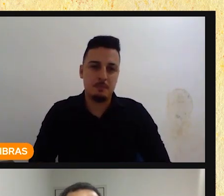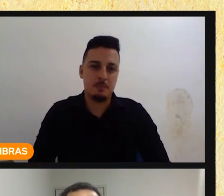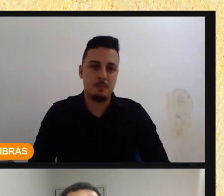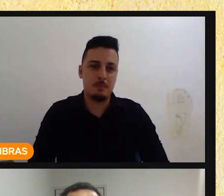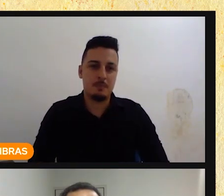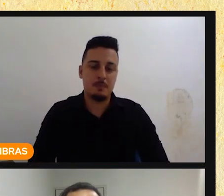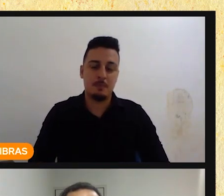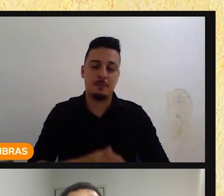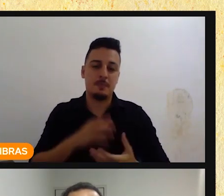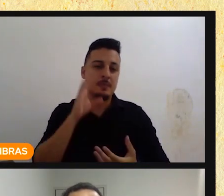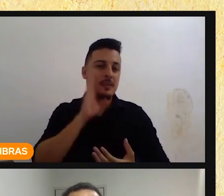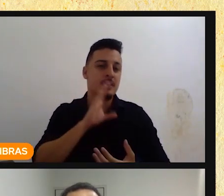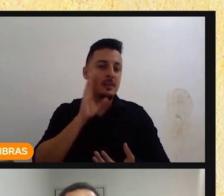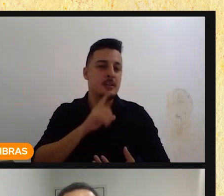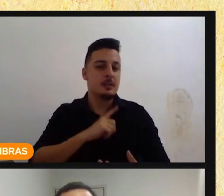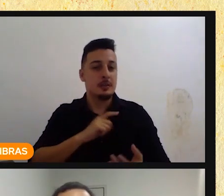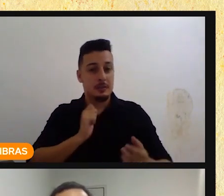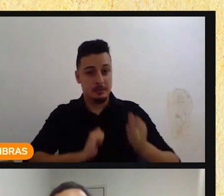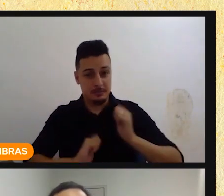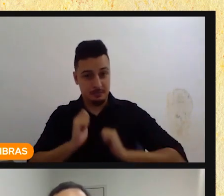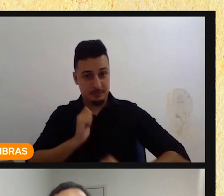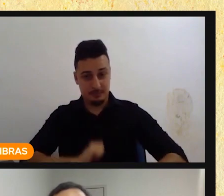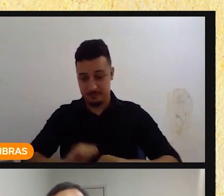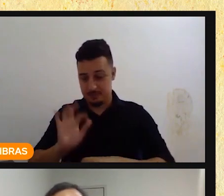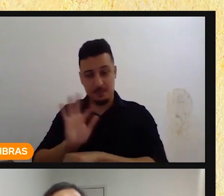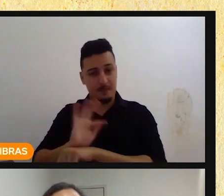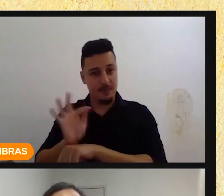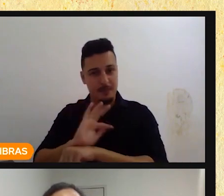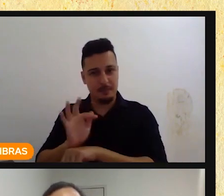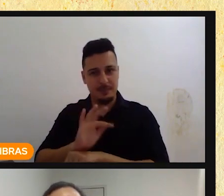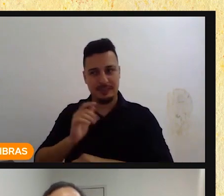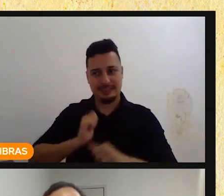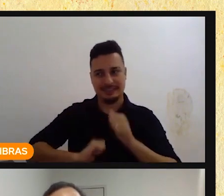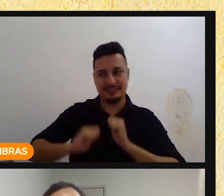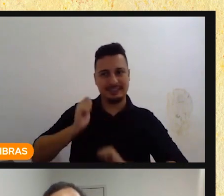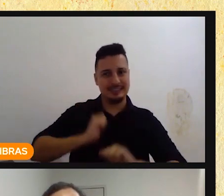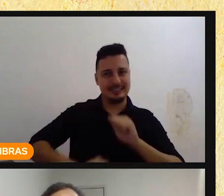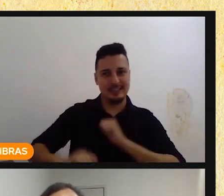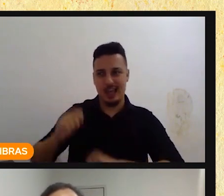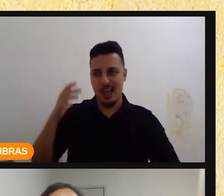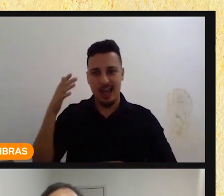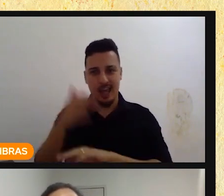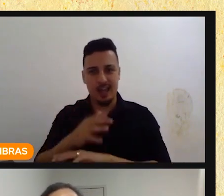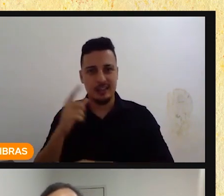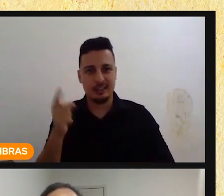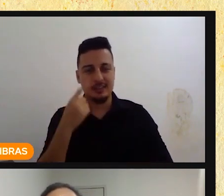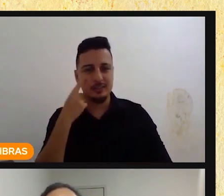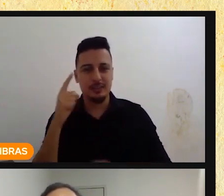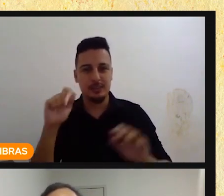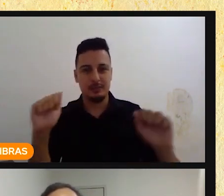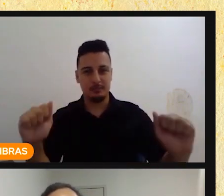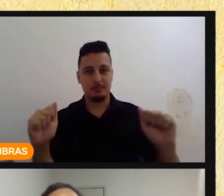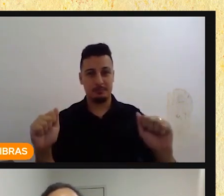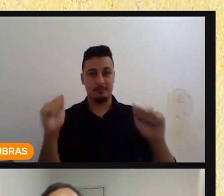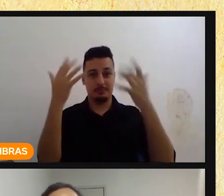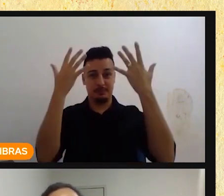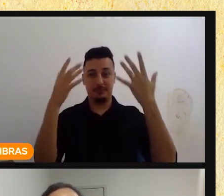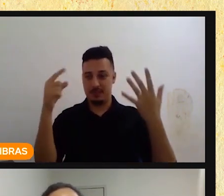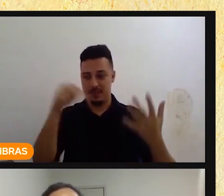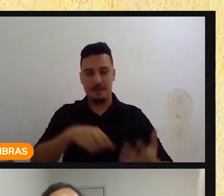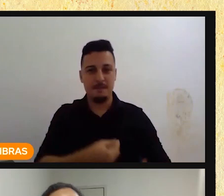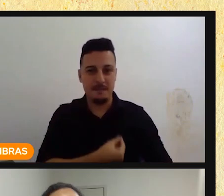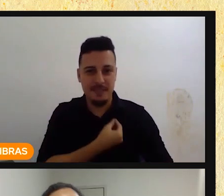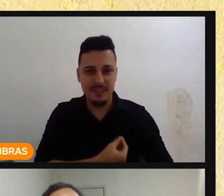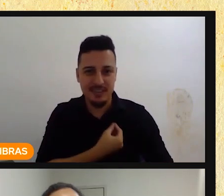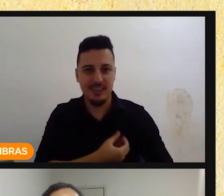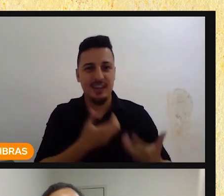esses filmes fiquem prontos logo para entrar na programação do Animage, quando voltar a ser presencial e a gente poder ver os filmes projetados